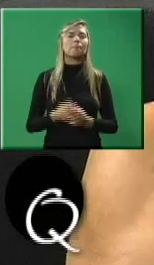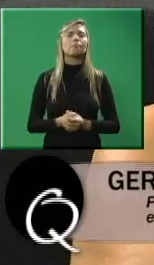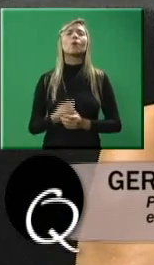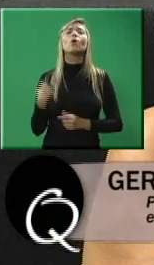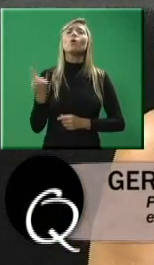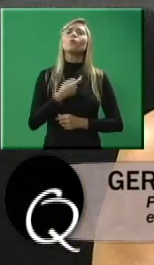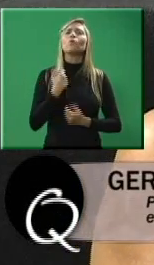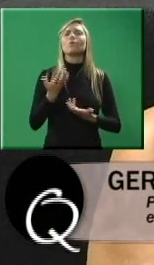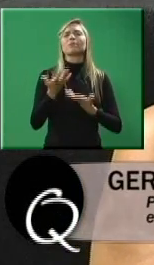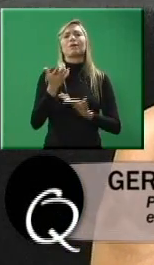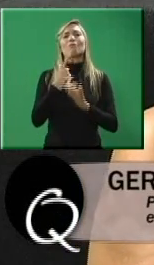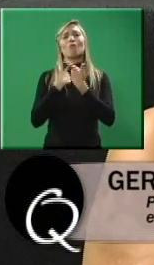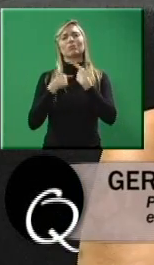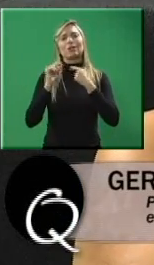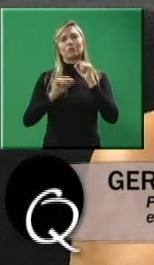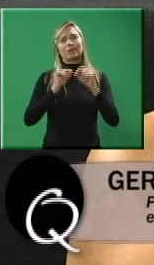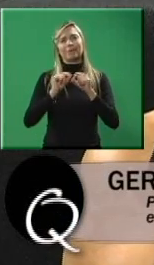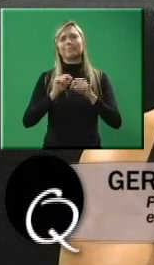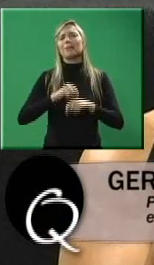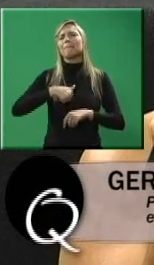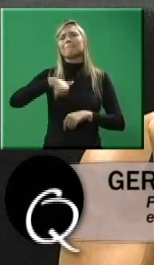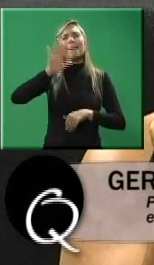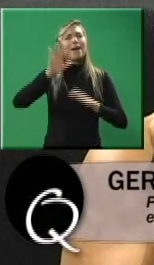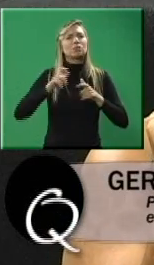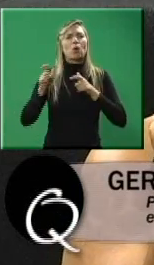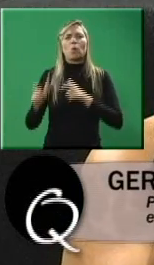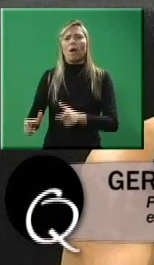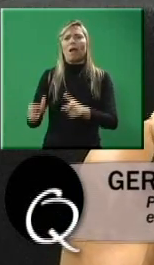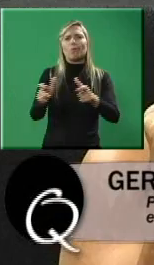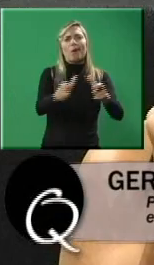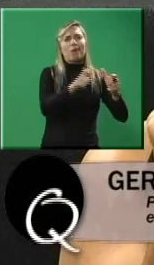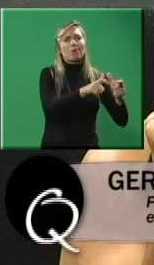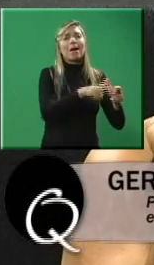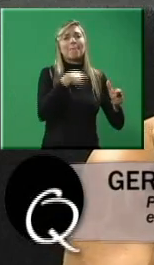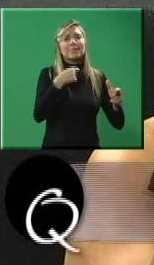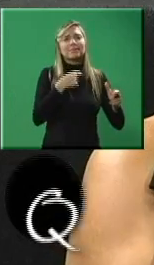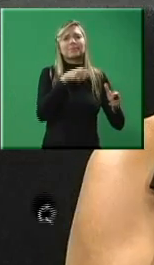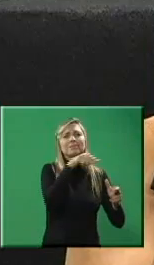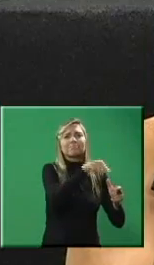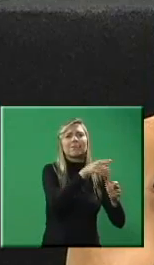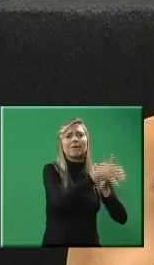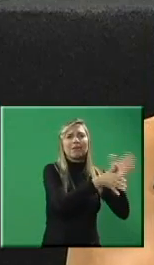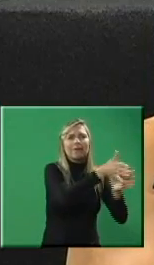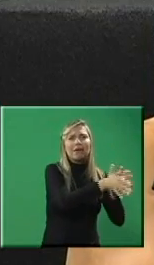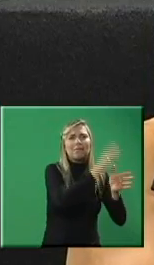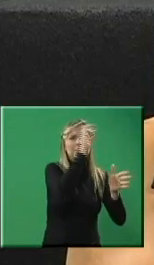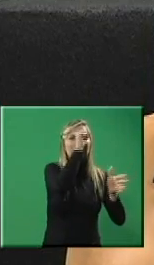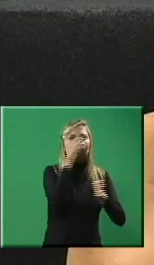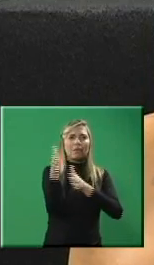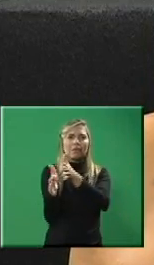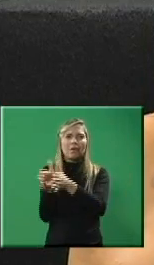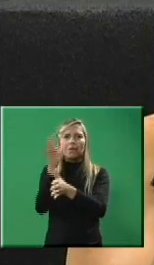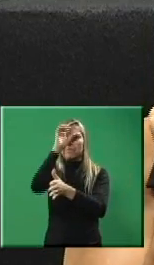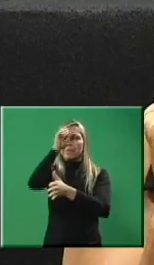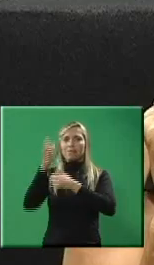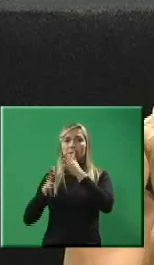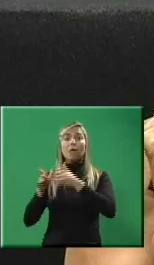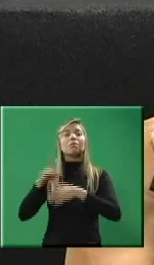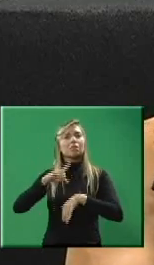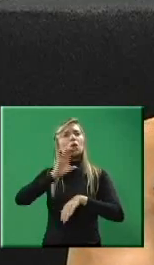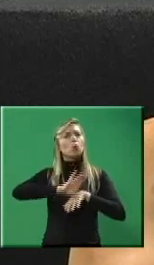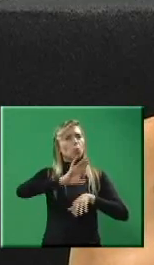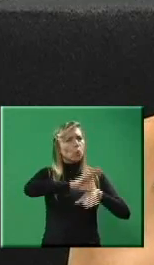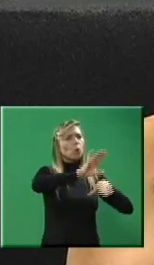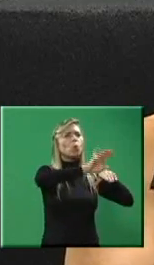surdo? O que nós buscamos é que cada vez mais segmentos tenham acesso ao aprendizado da língua. E, para isso, a gente